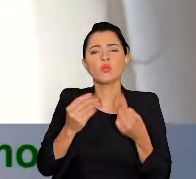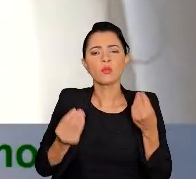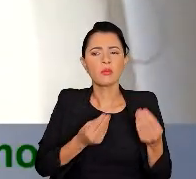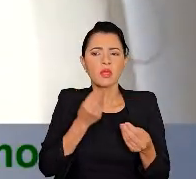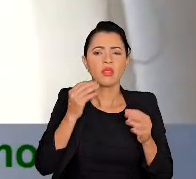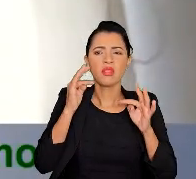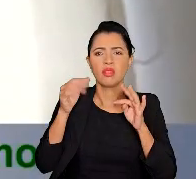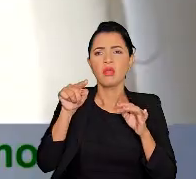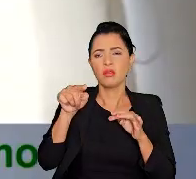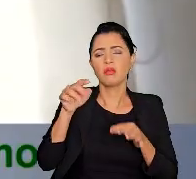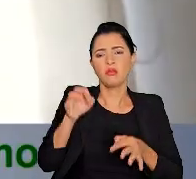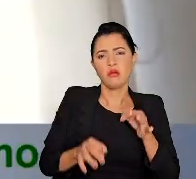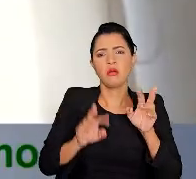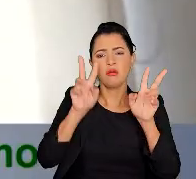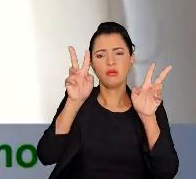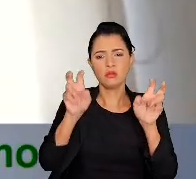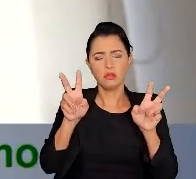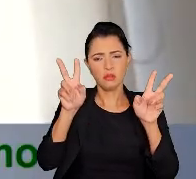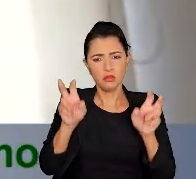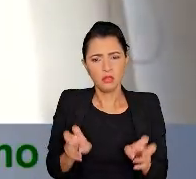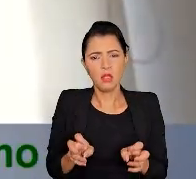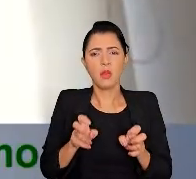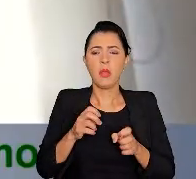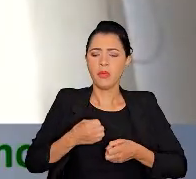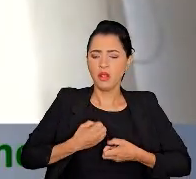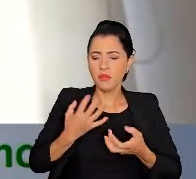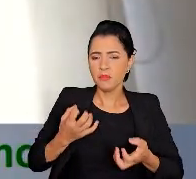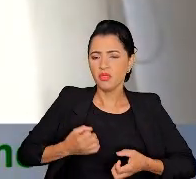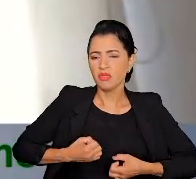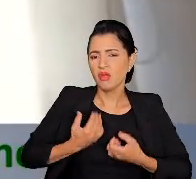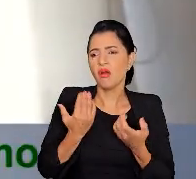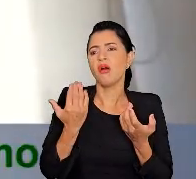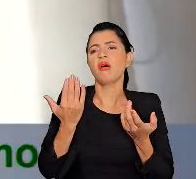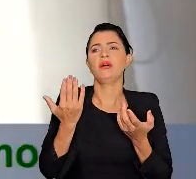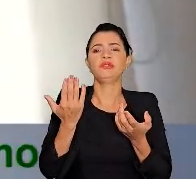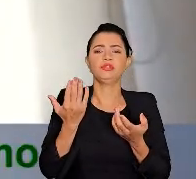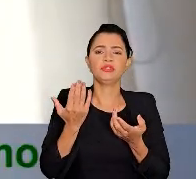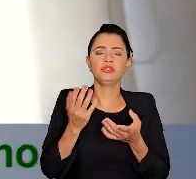tratar desses temas. Limita a liberdade de expressão,